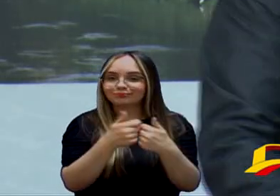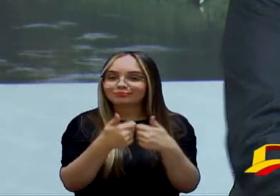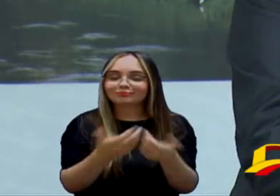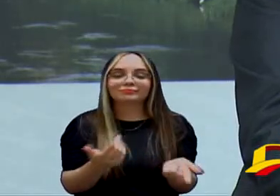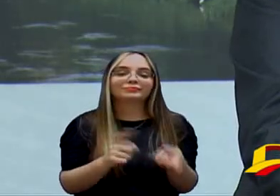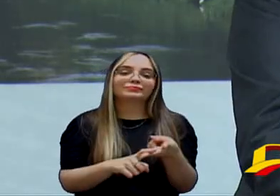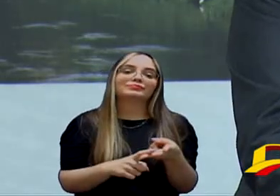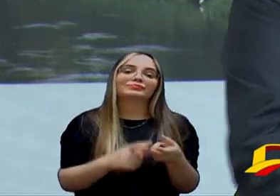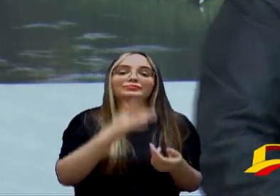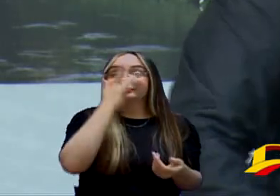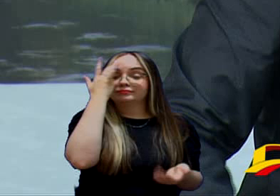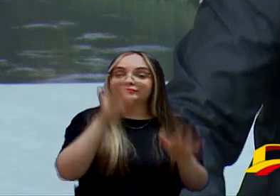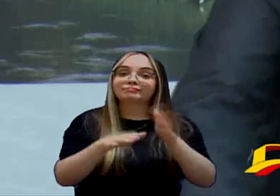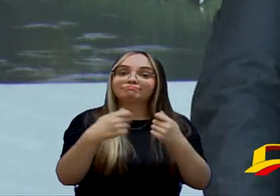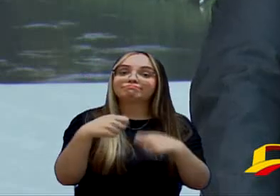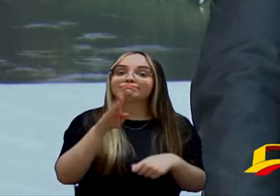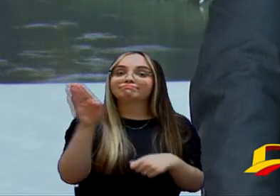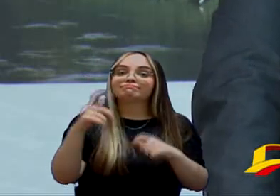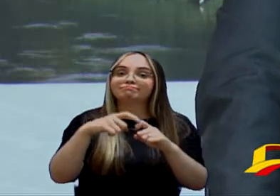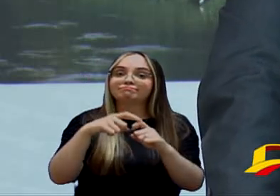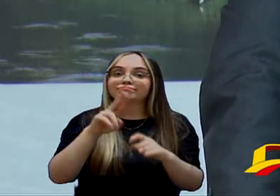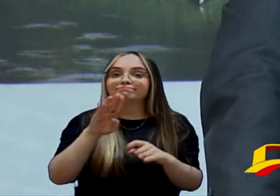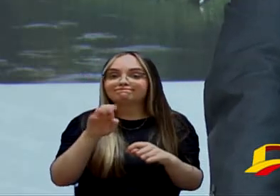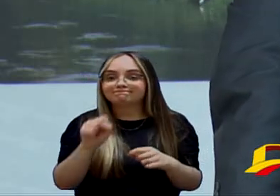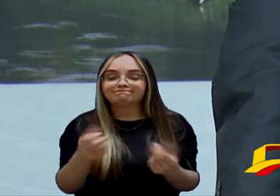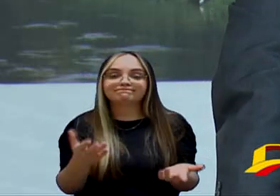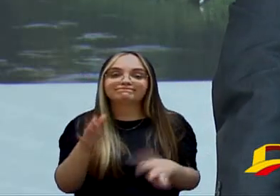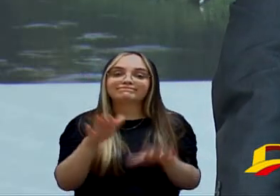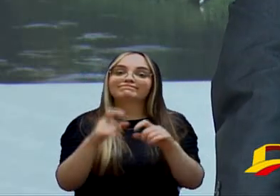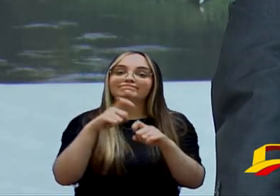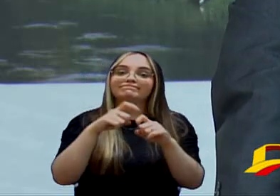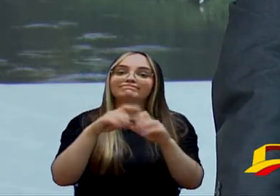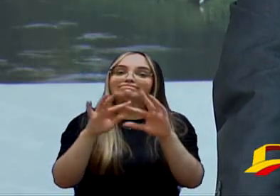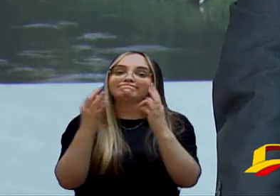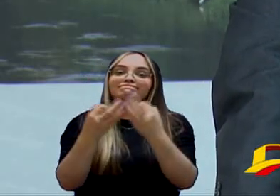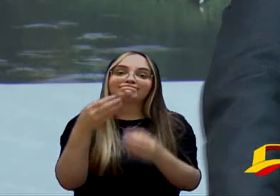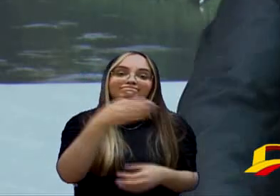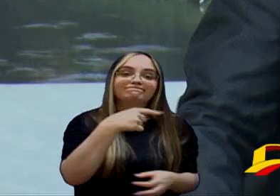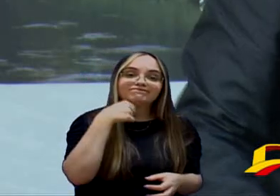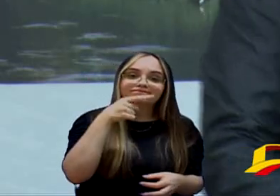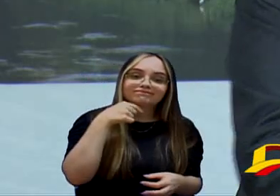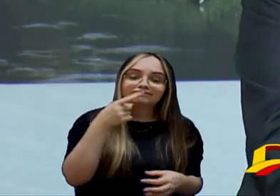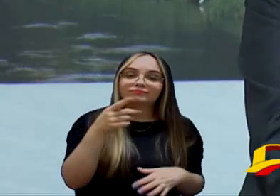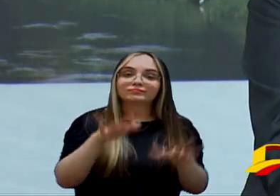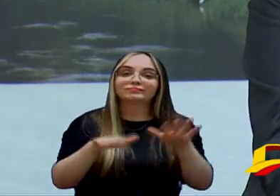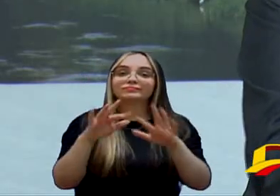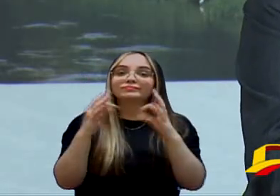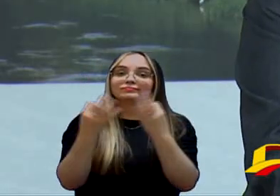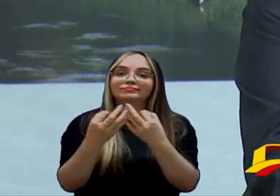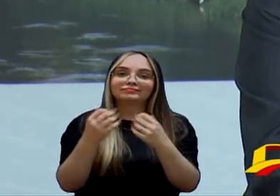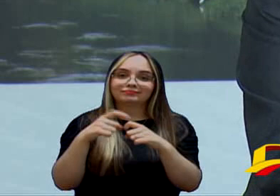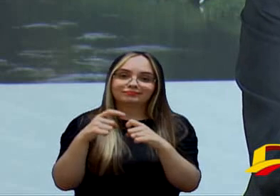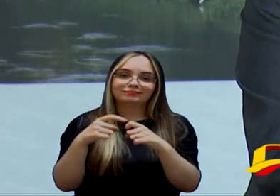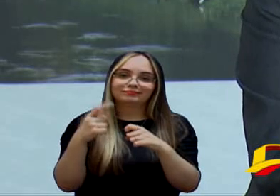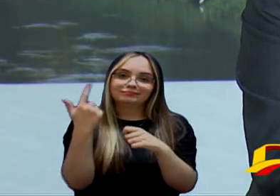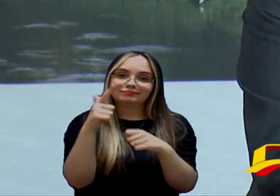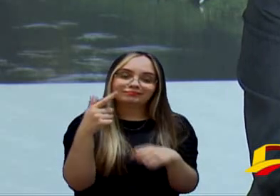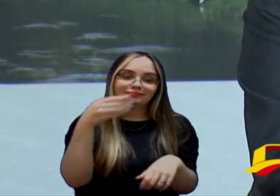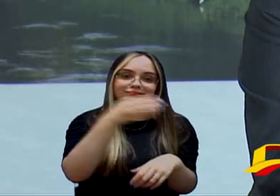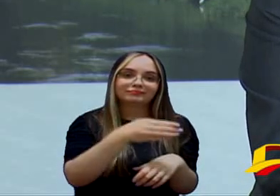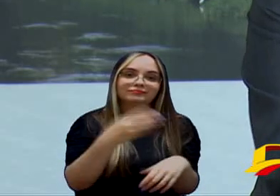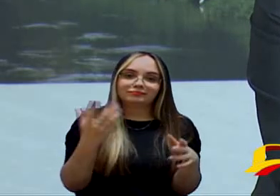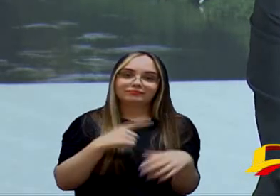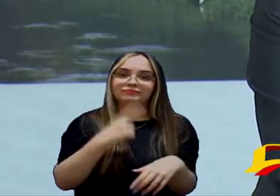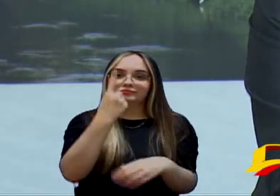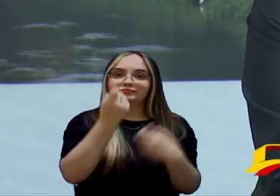né na noidade de saúde o médico da família não consegue chegar nos locais quando tem o médico da família agora estamos com